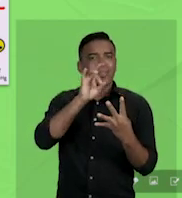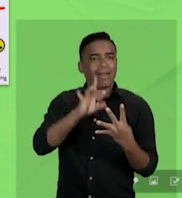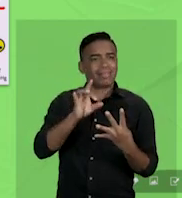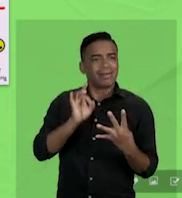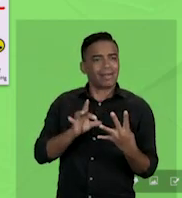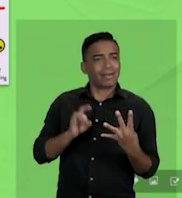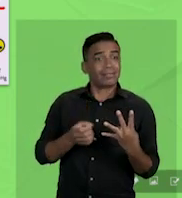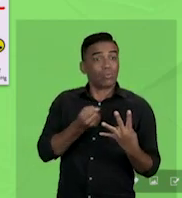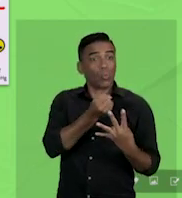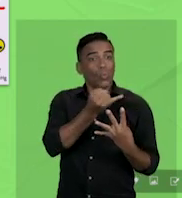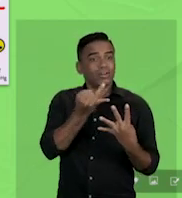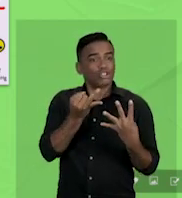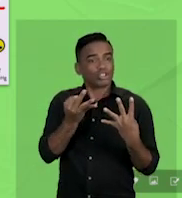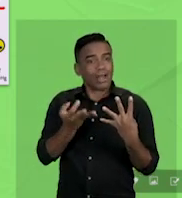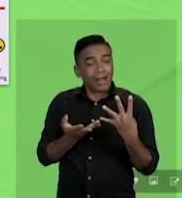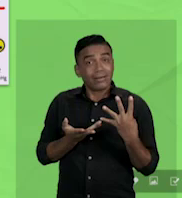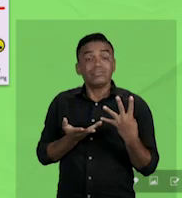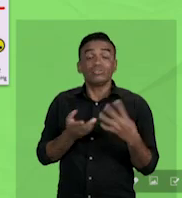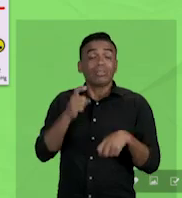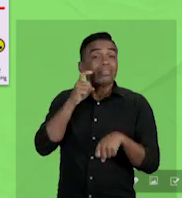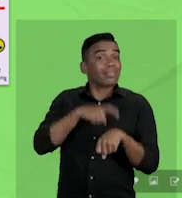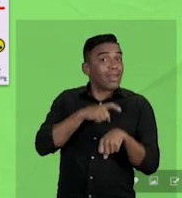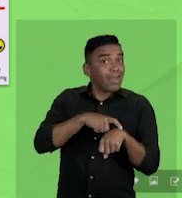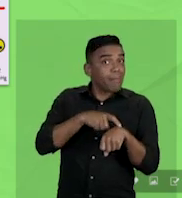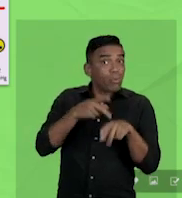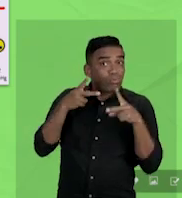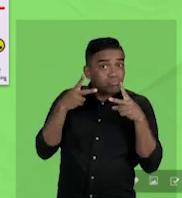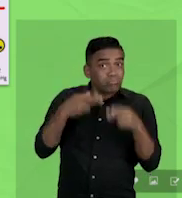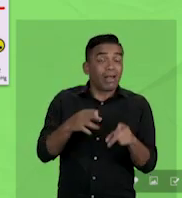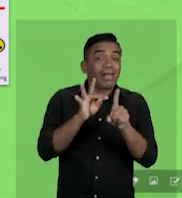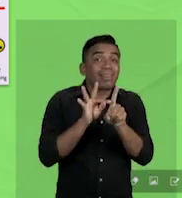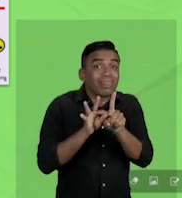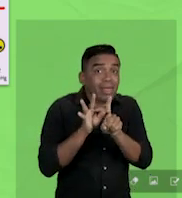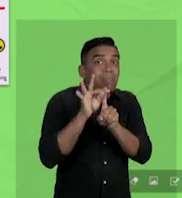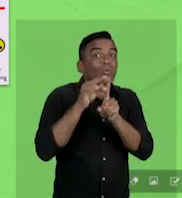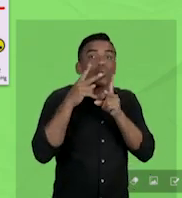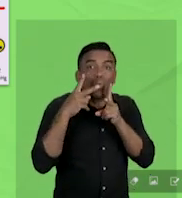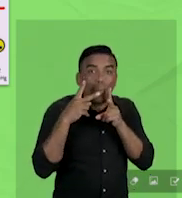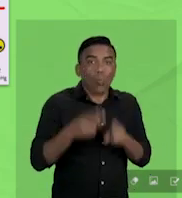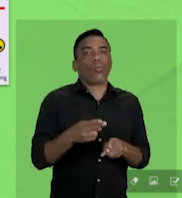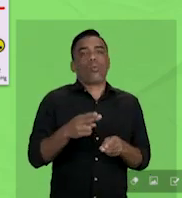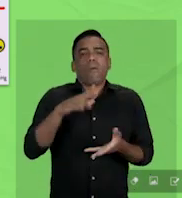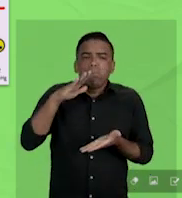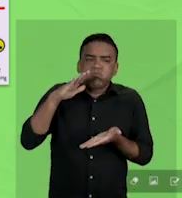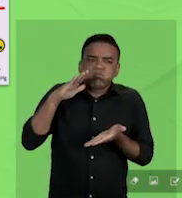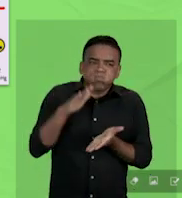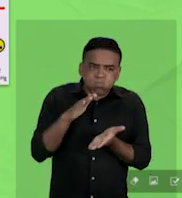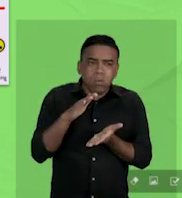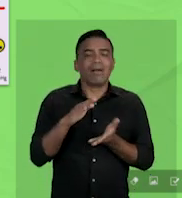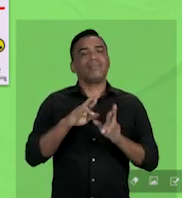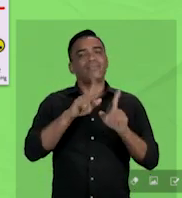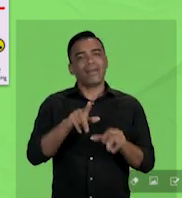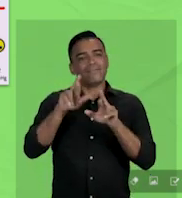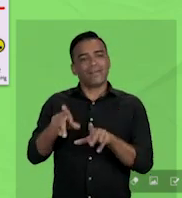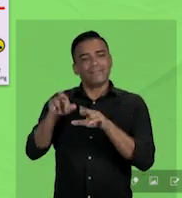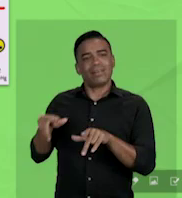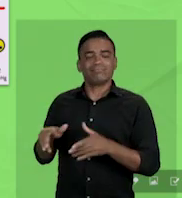mesma quantidade de tempo, na mesma temperatura, eu vou ter pressões